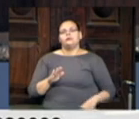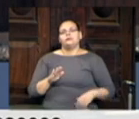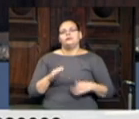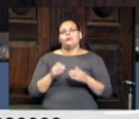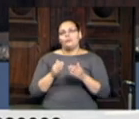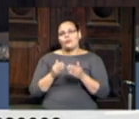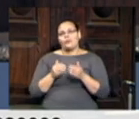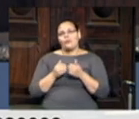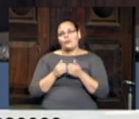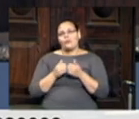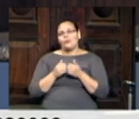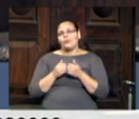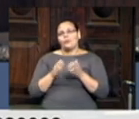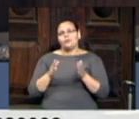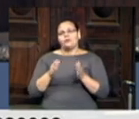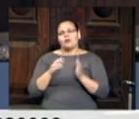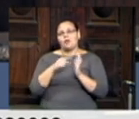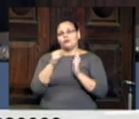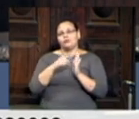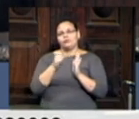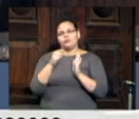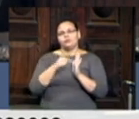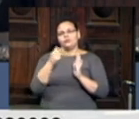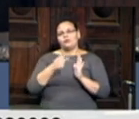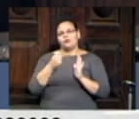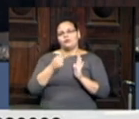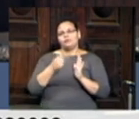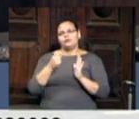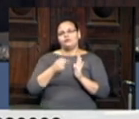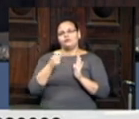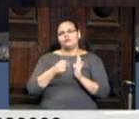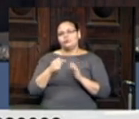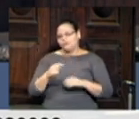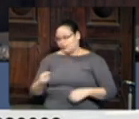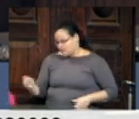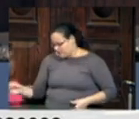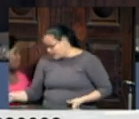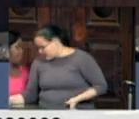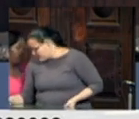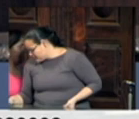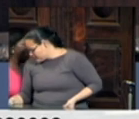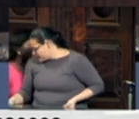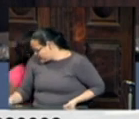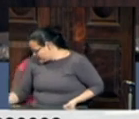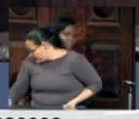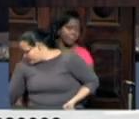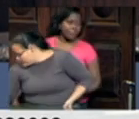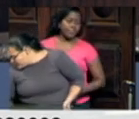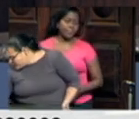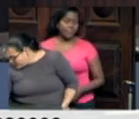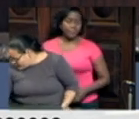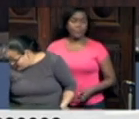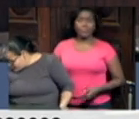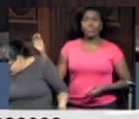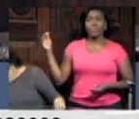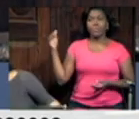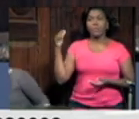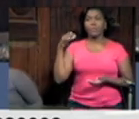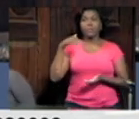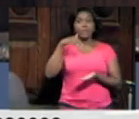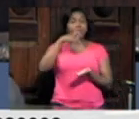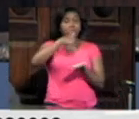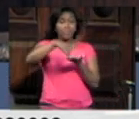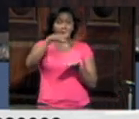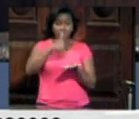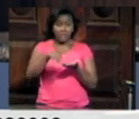aqui pelo artigo 7º. A Secretaria de Estado de Planejamento e Gestão e